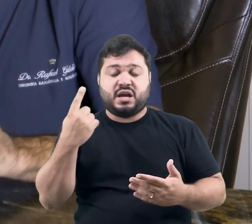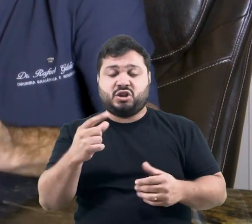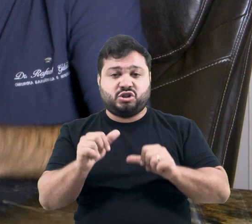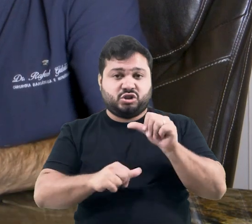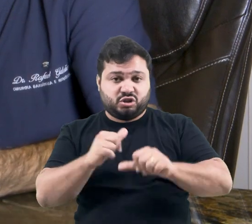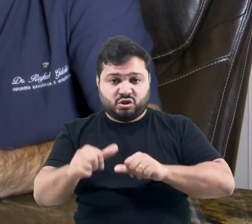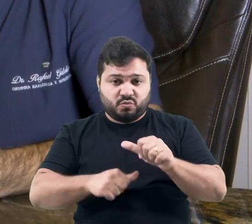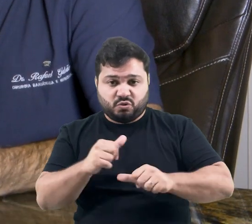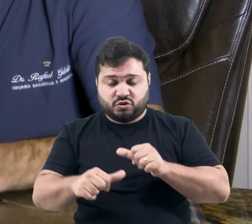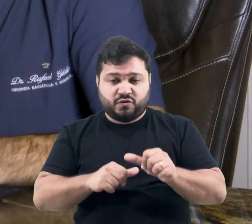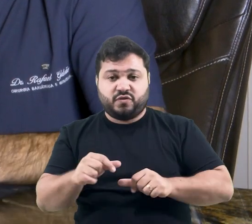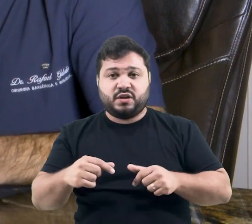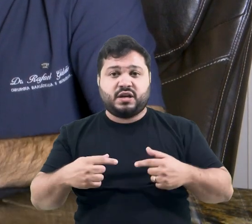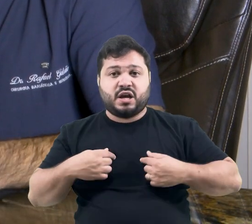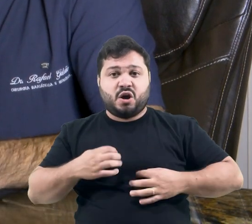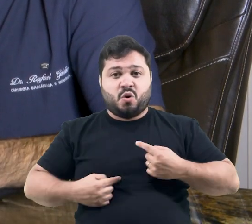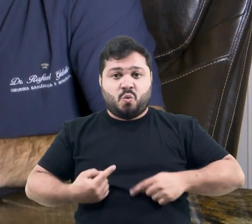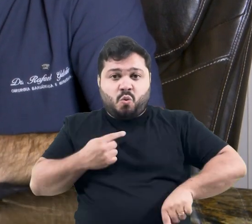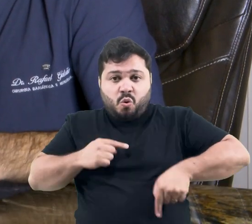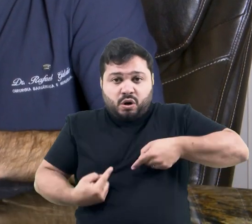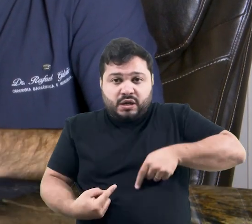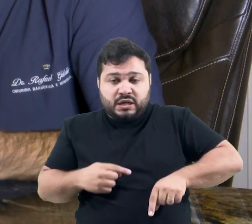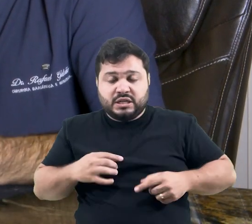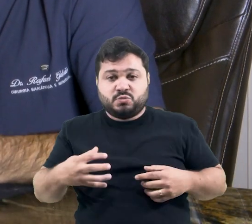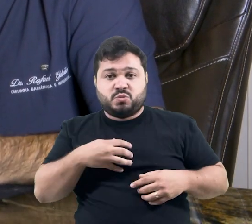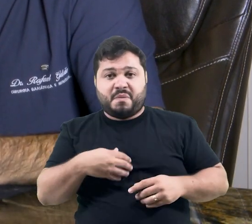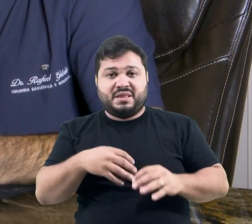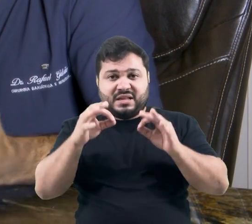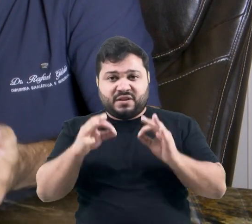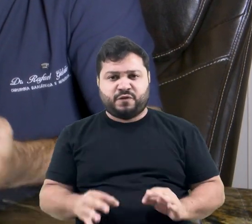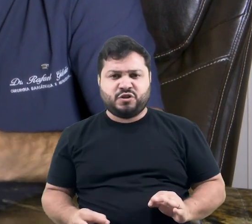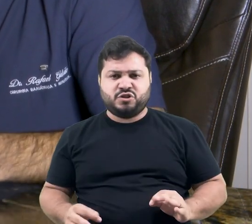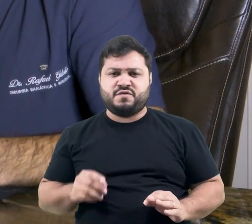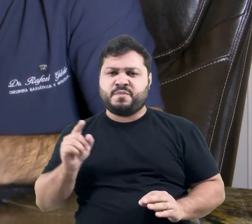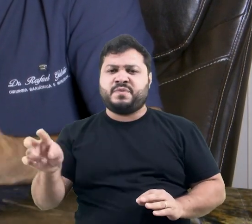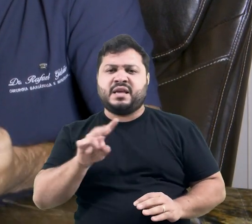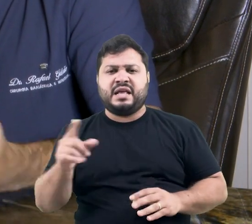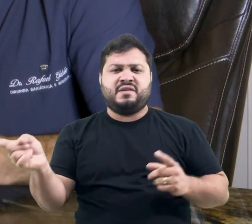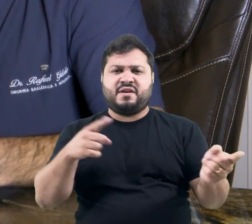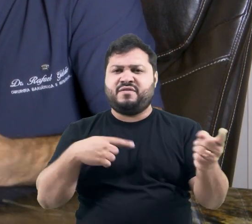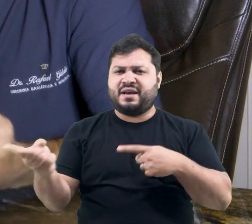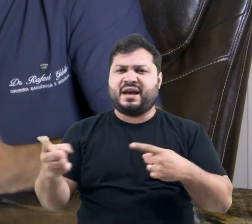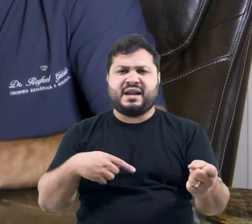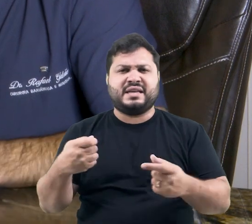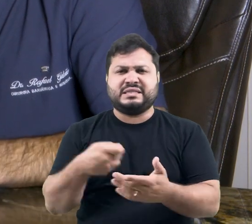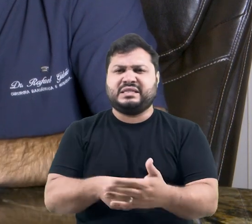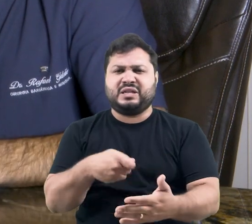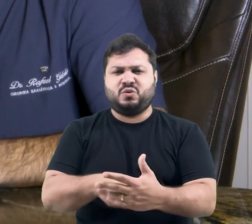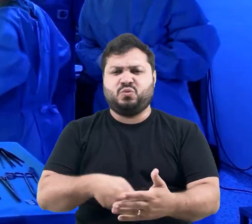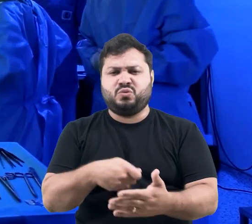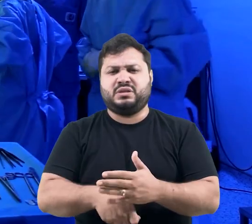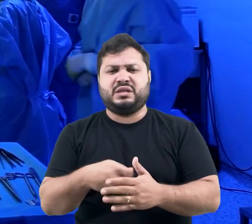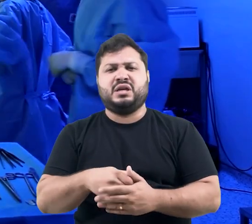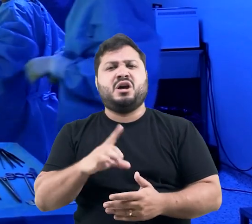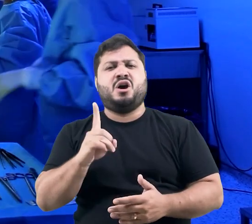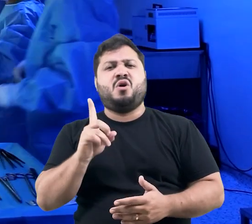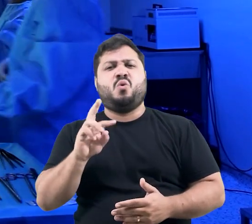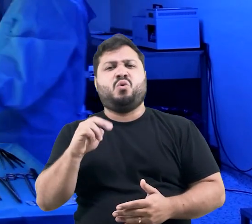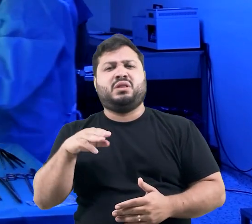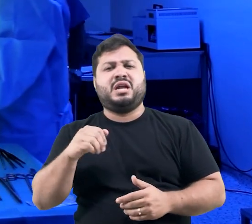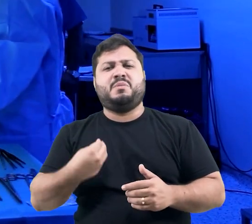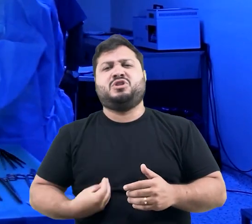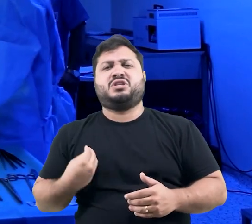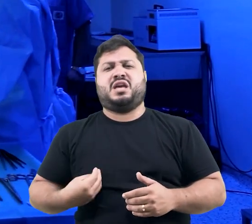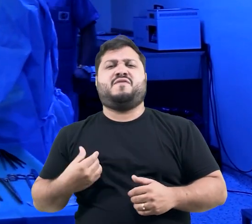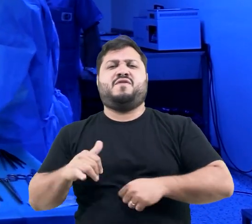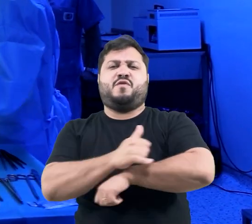gente não modifica o organismo desse paciente de uma maneira definitiva, ele vai ficar nessa eterna luta contra essa doença. O drama de quem